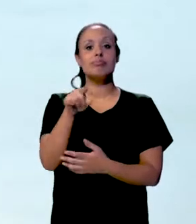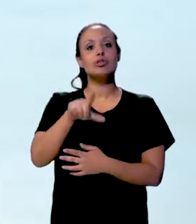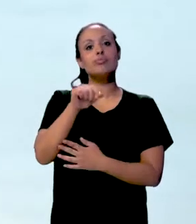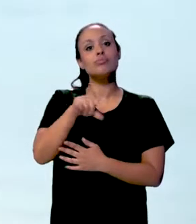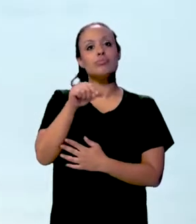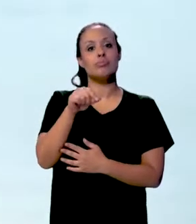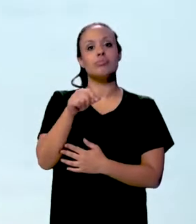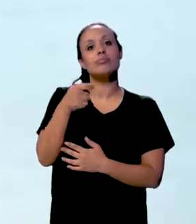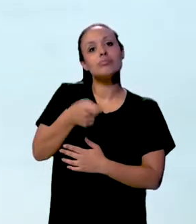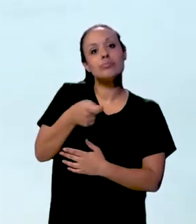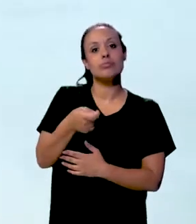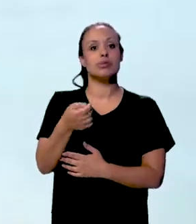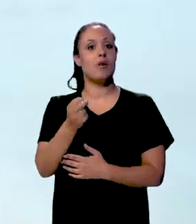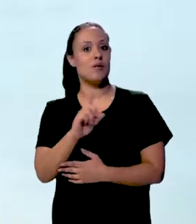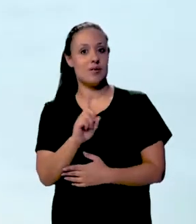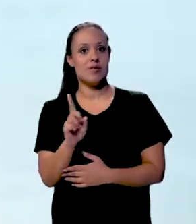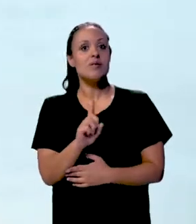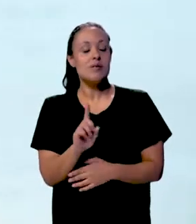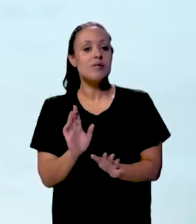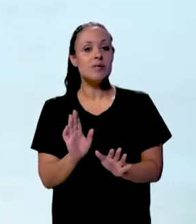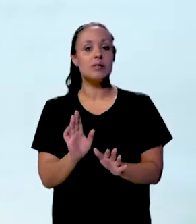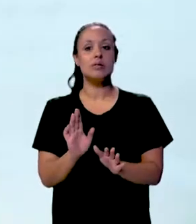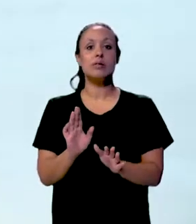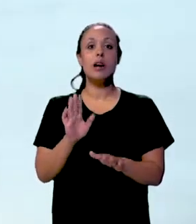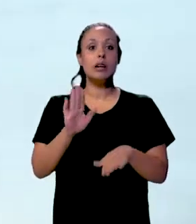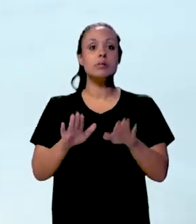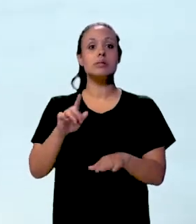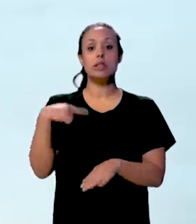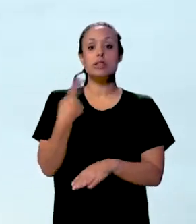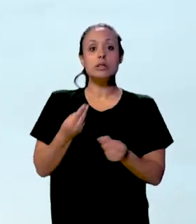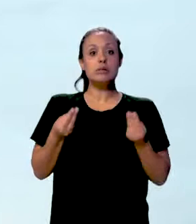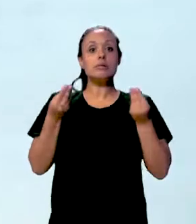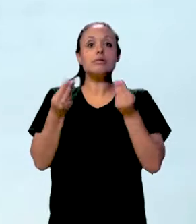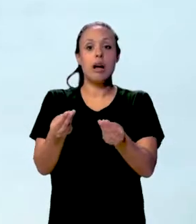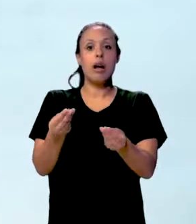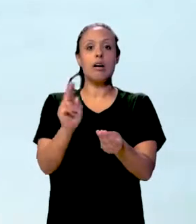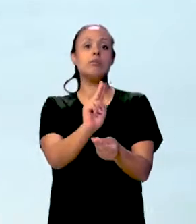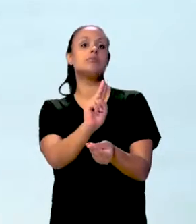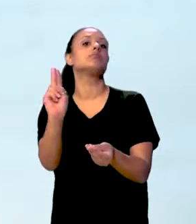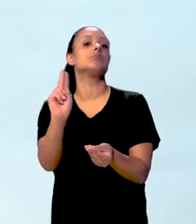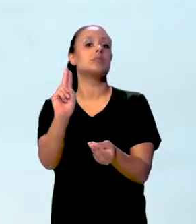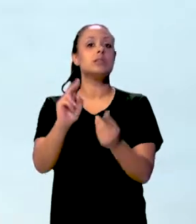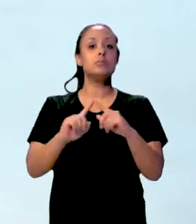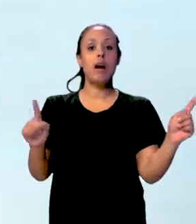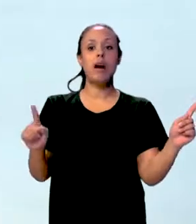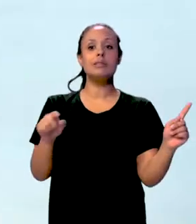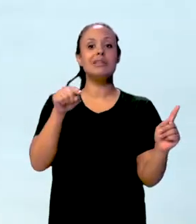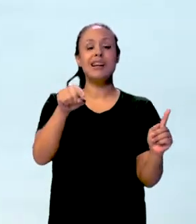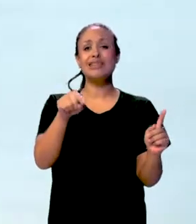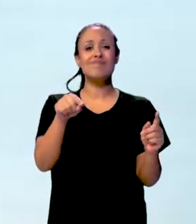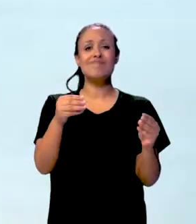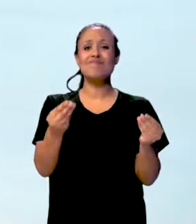E muitas vezes essa nomeação impede que esses sujeitos consigam nomear suas dores. Então,